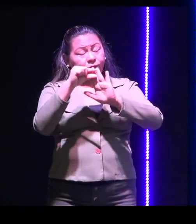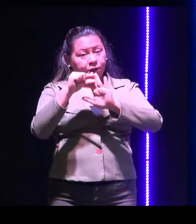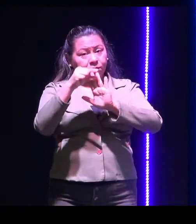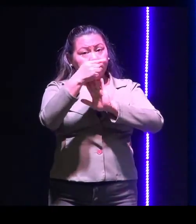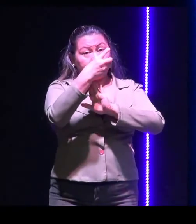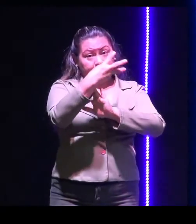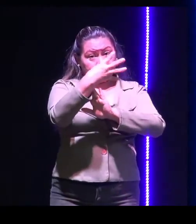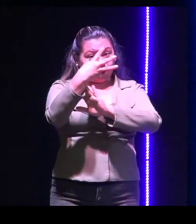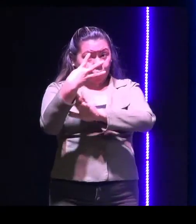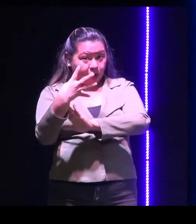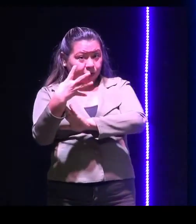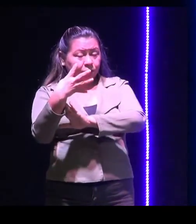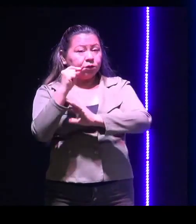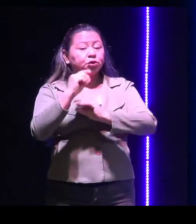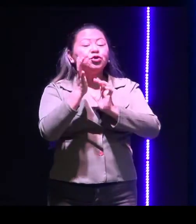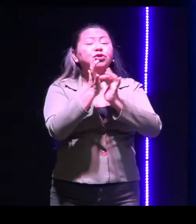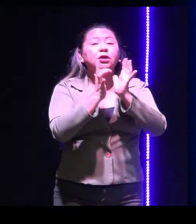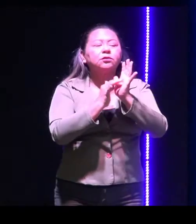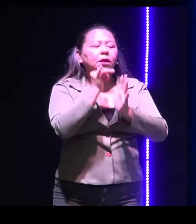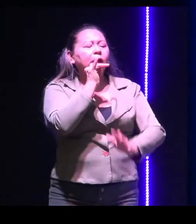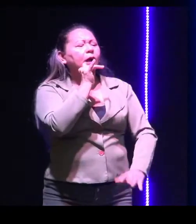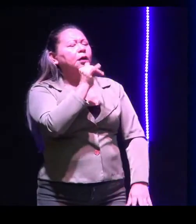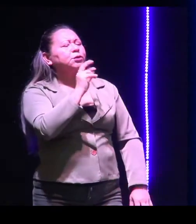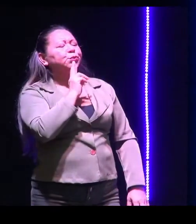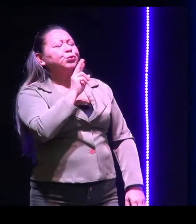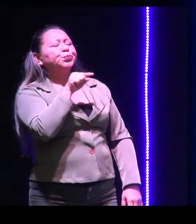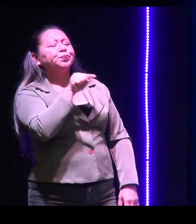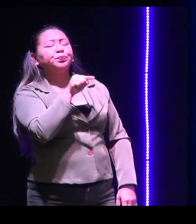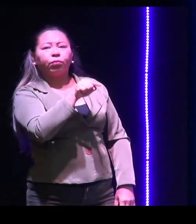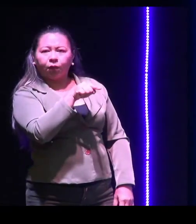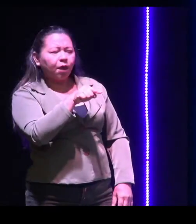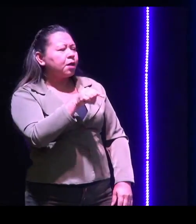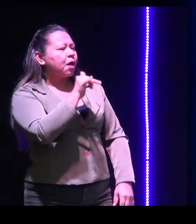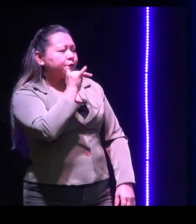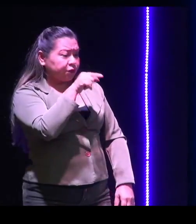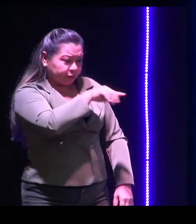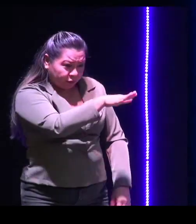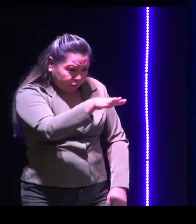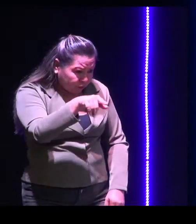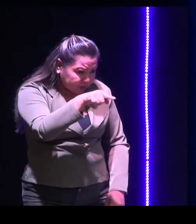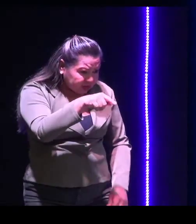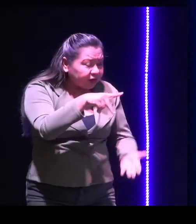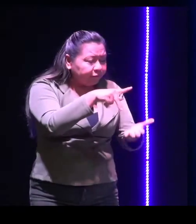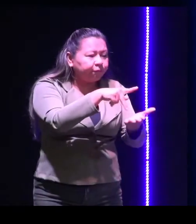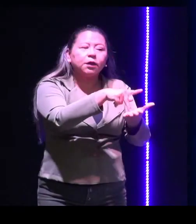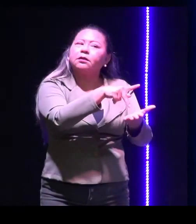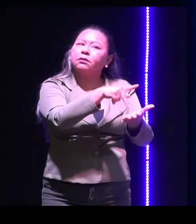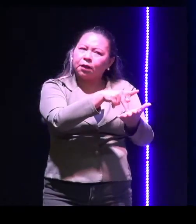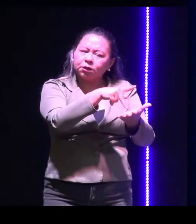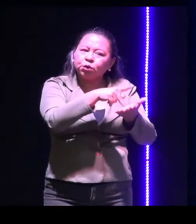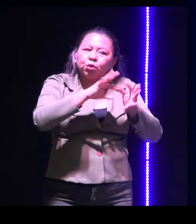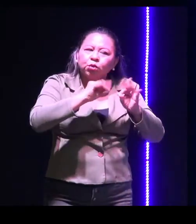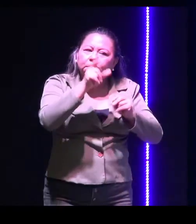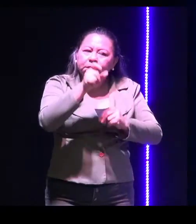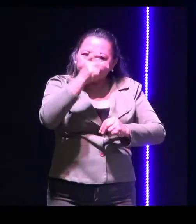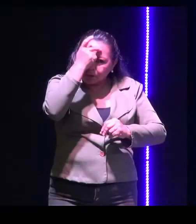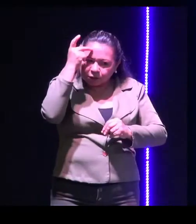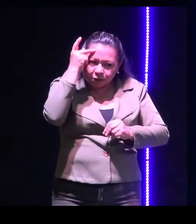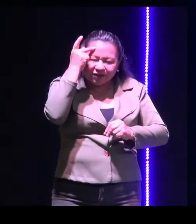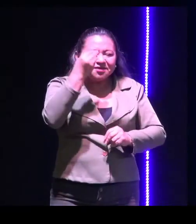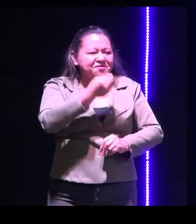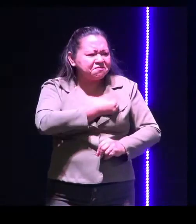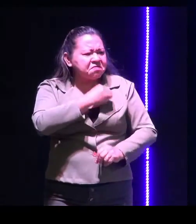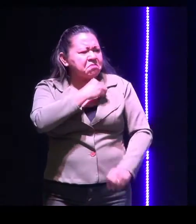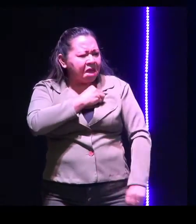verso 34, Jesus respondeu: digo a vocês a verdade, todo aquele que